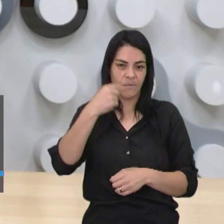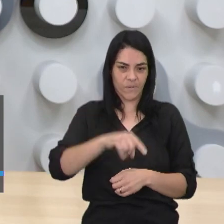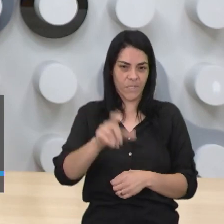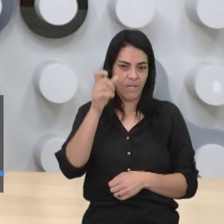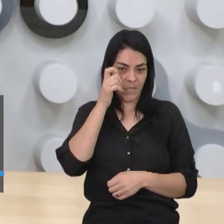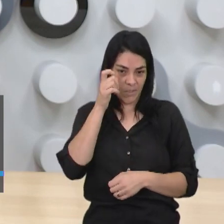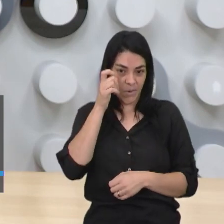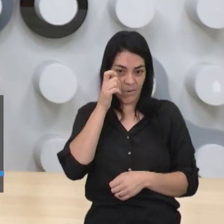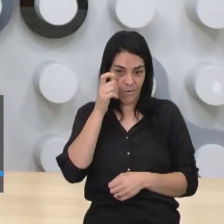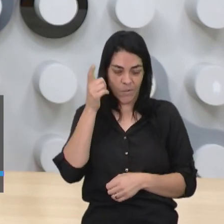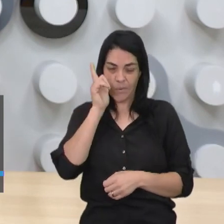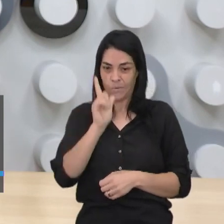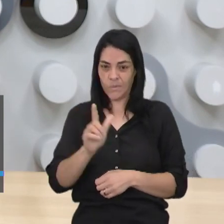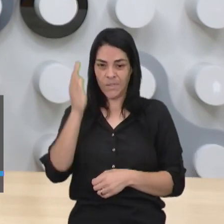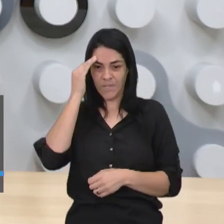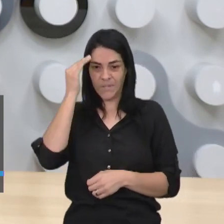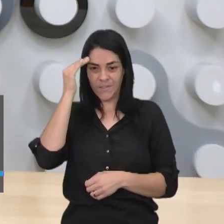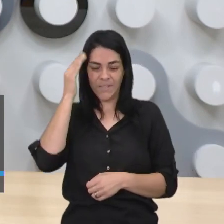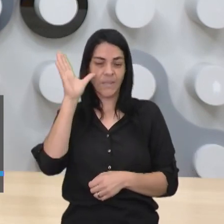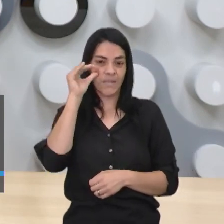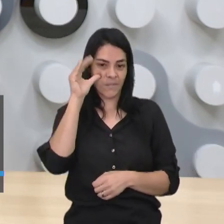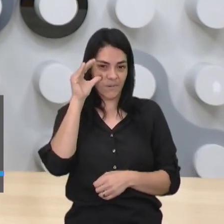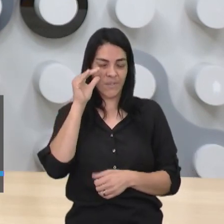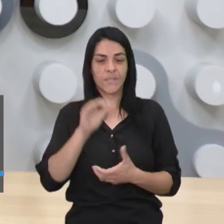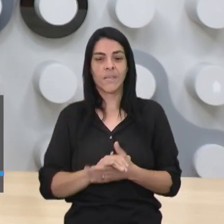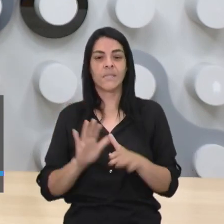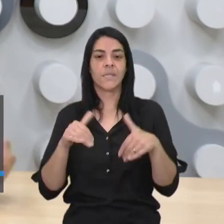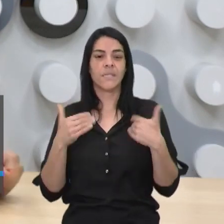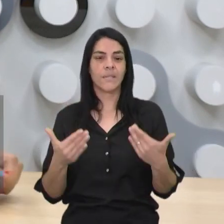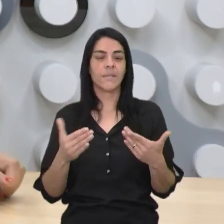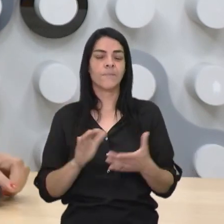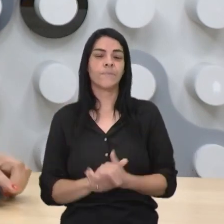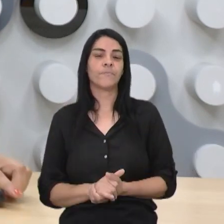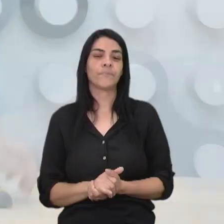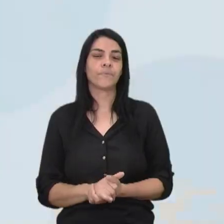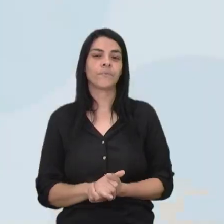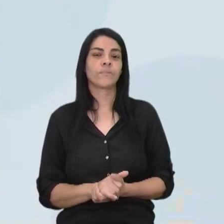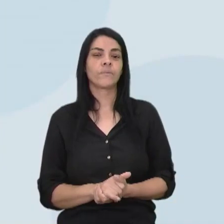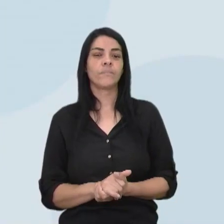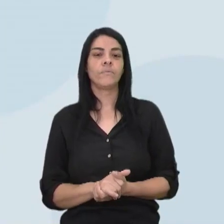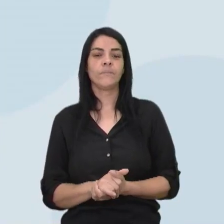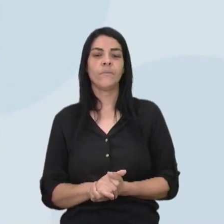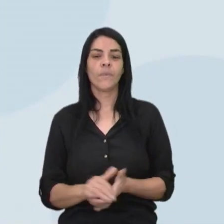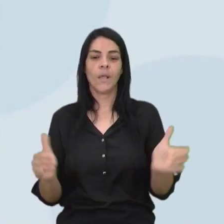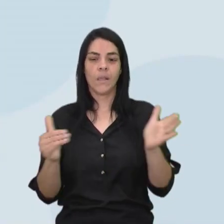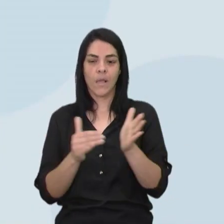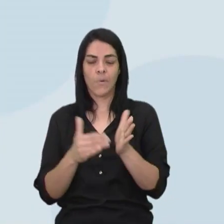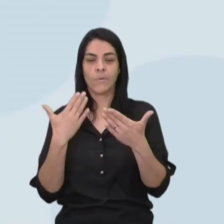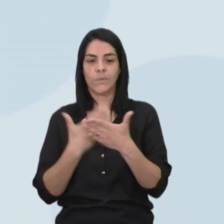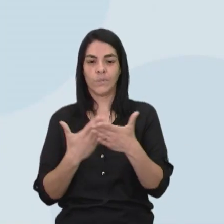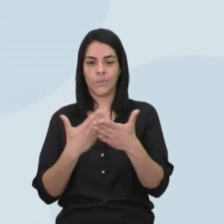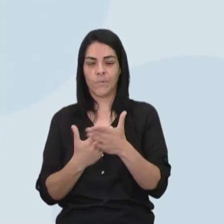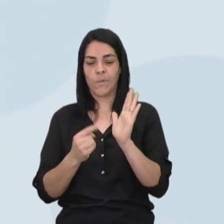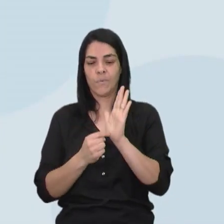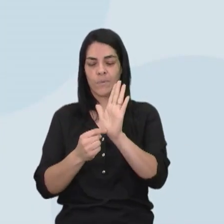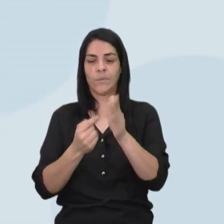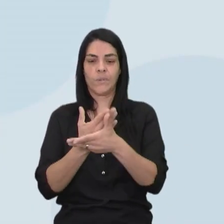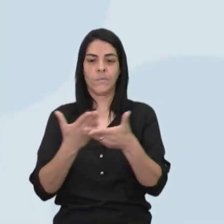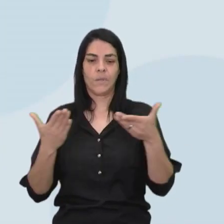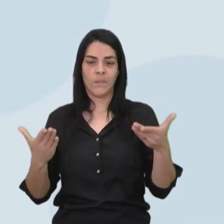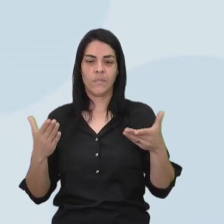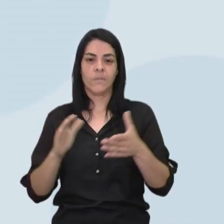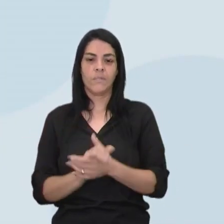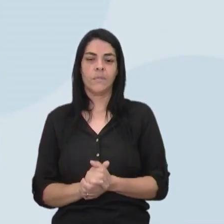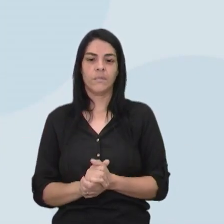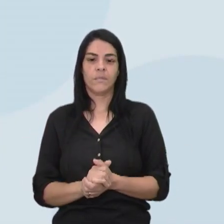algumas curiosidades como esta. Bom, e aí, por fim, claro, na nossa última aula eu trouxe aí para vocês, né,